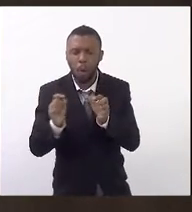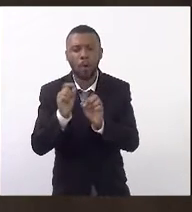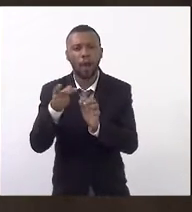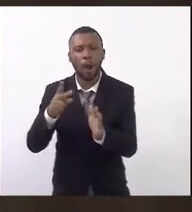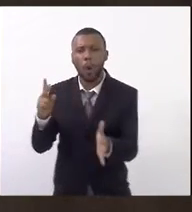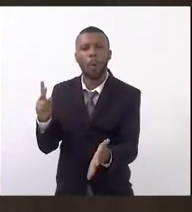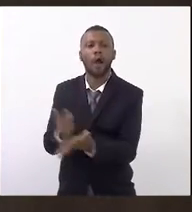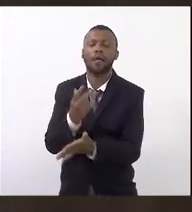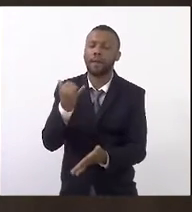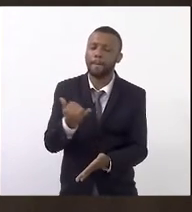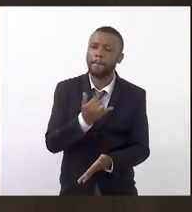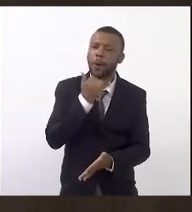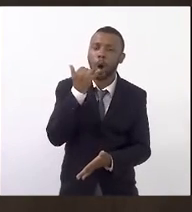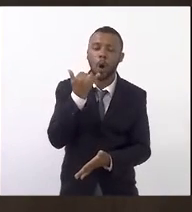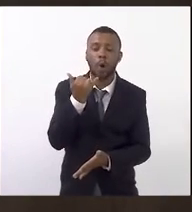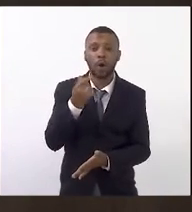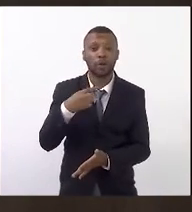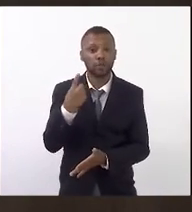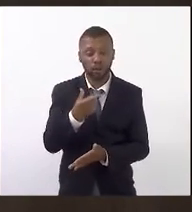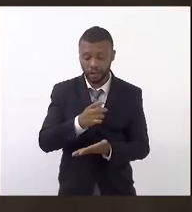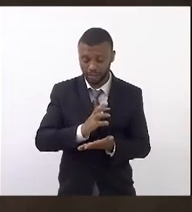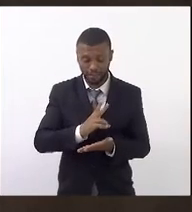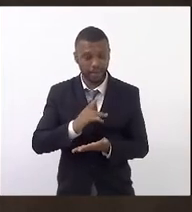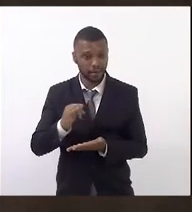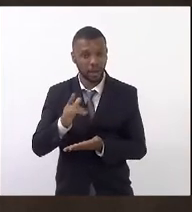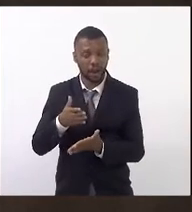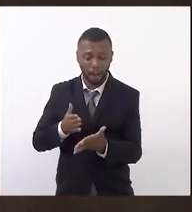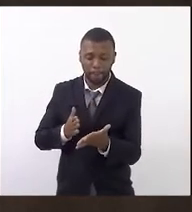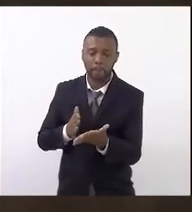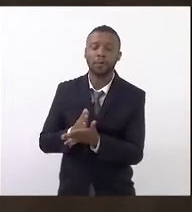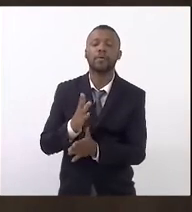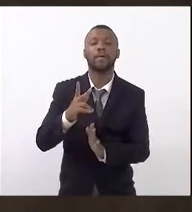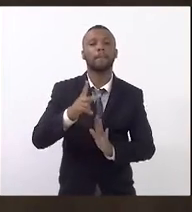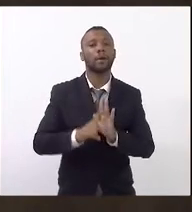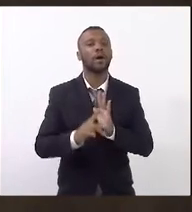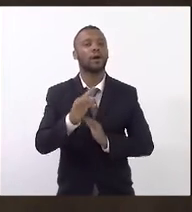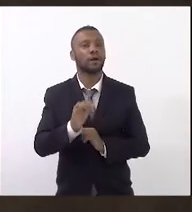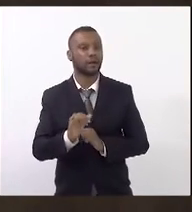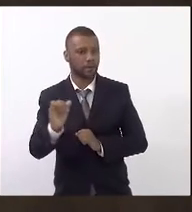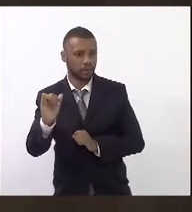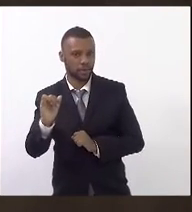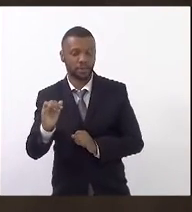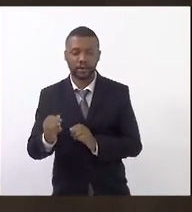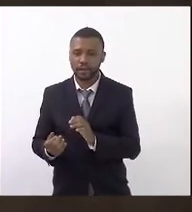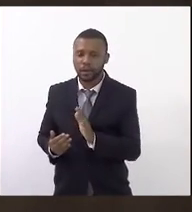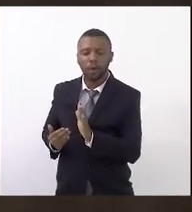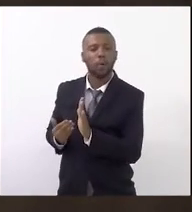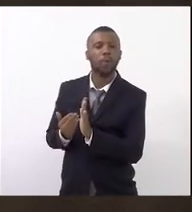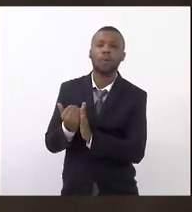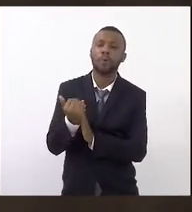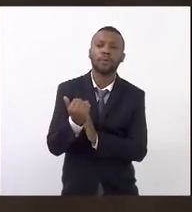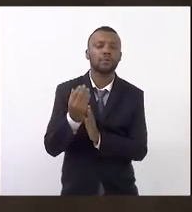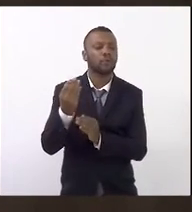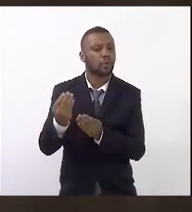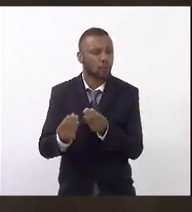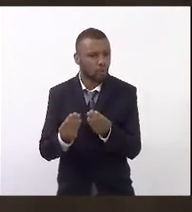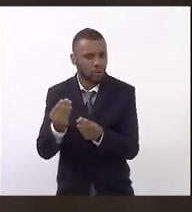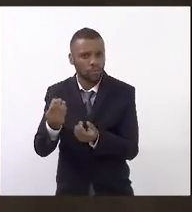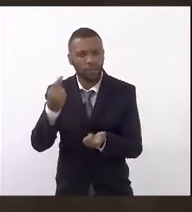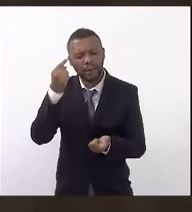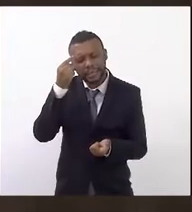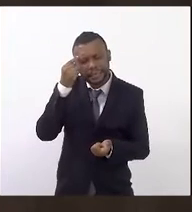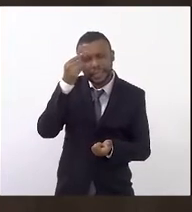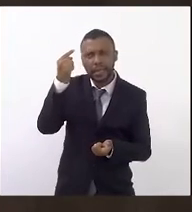aprovou um projeto de lei que teve assim, nasceu de uma ideia